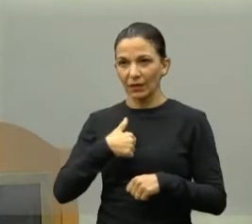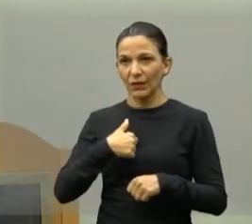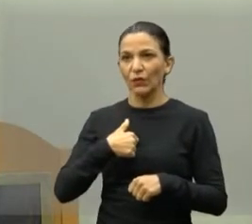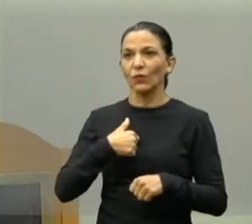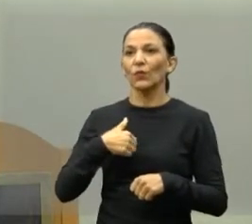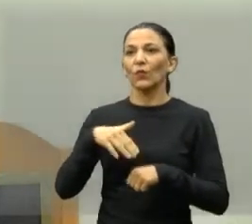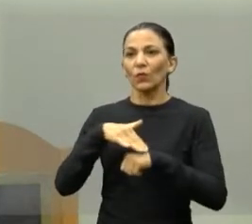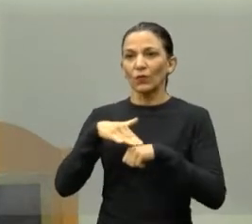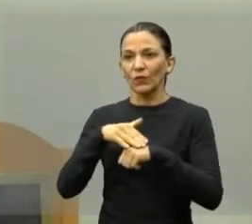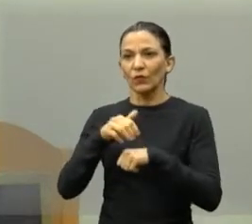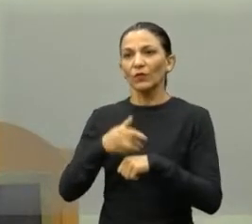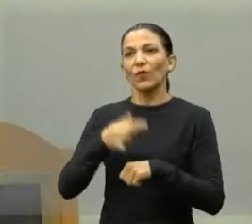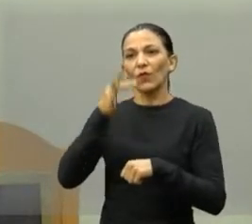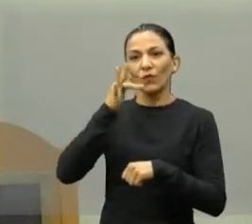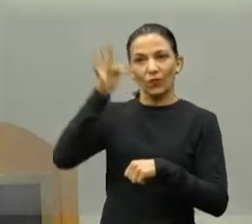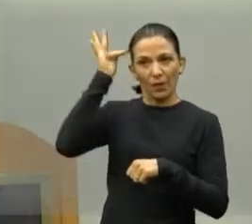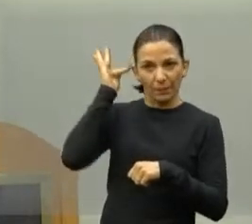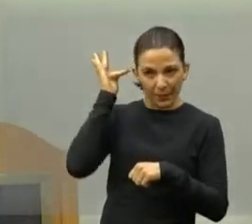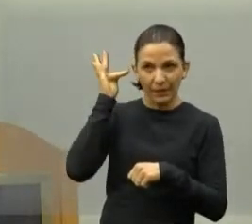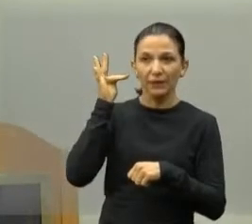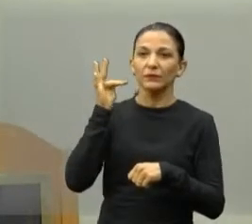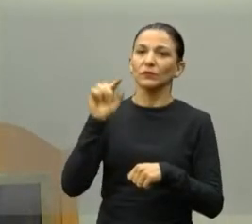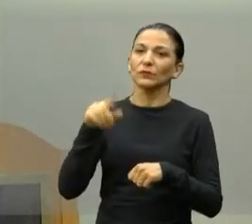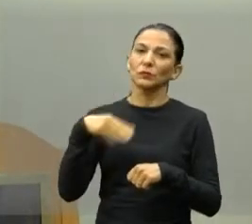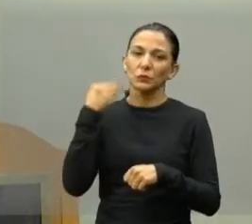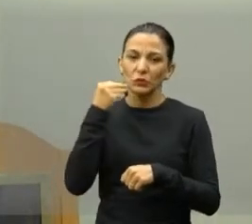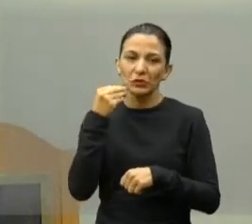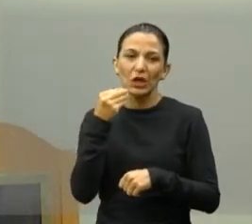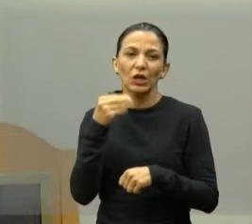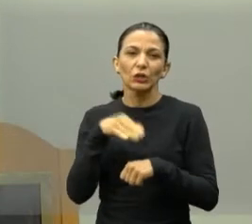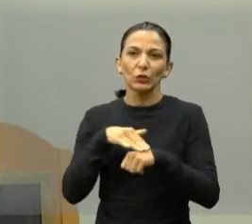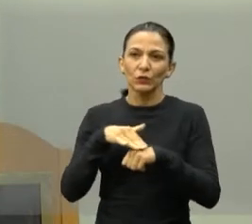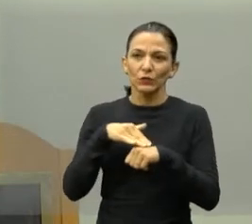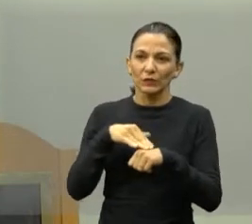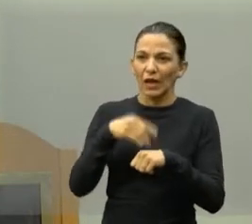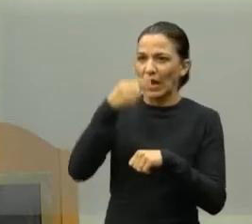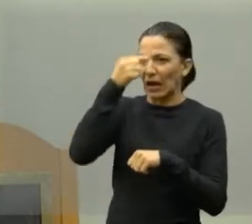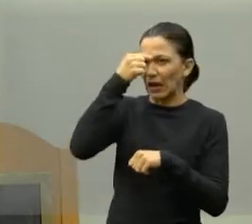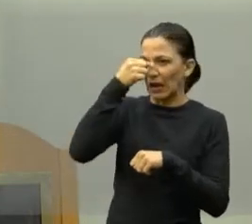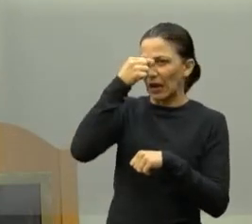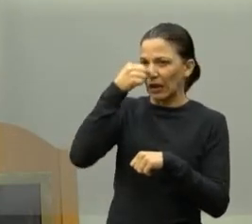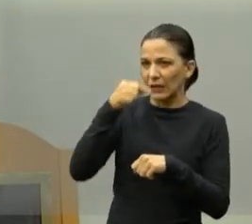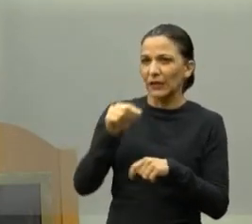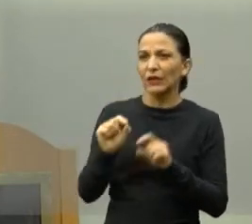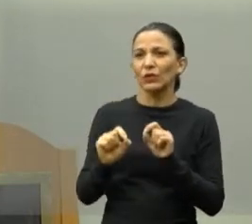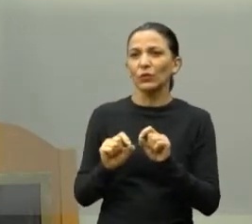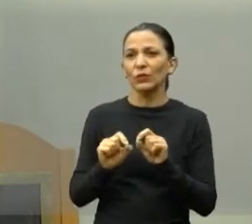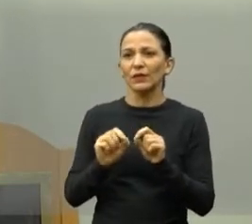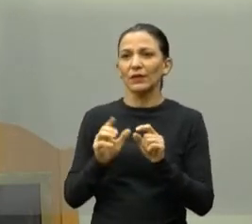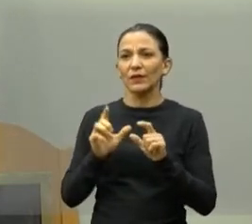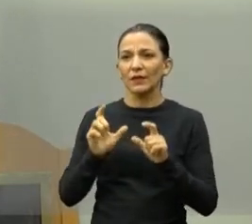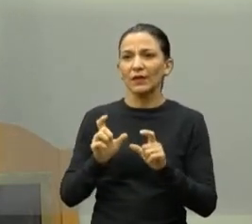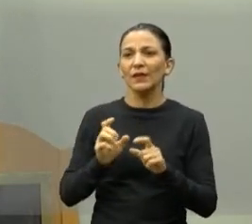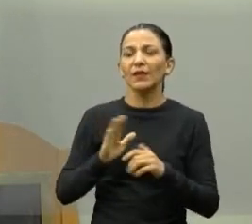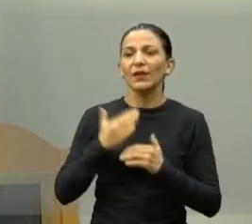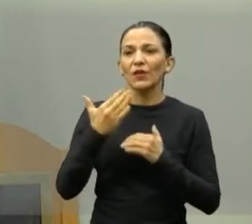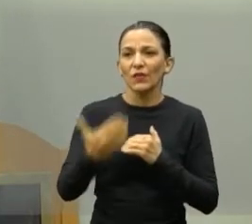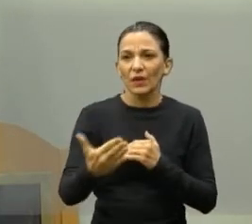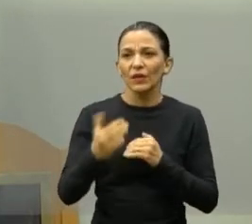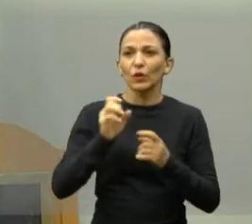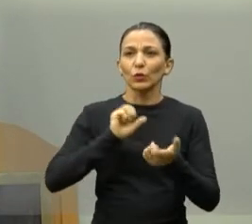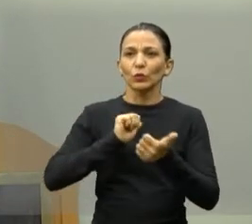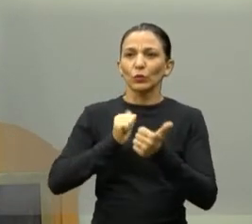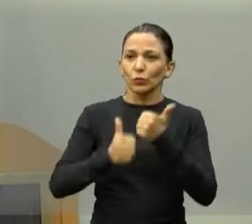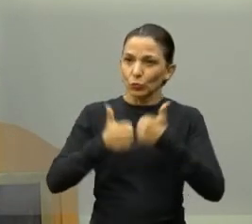falando com a Fabi já falei não tive oportunidade de falar com o Dr Garrido e com Edson Réu que é da frente do esporte amador aqui da